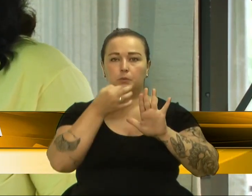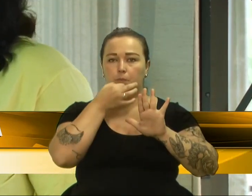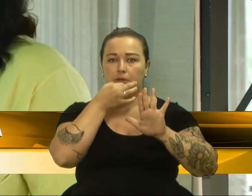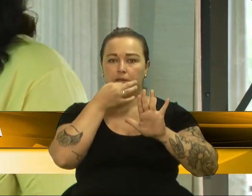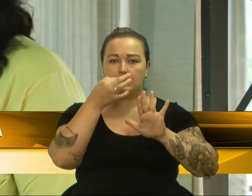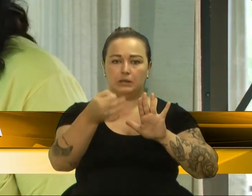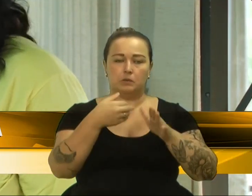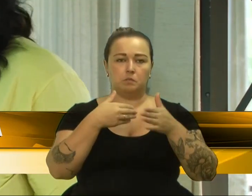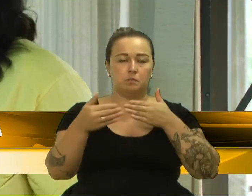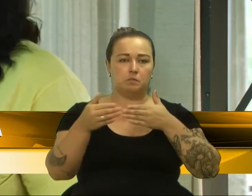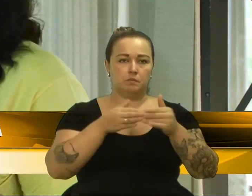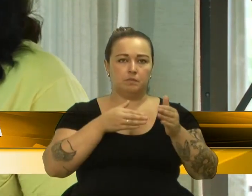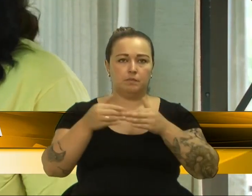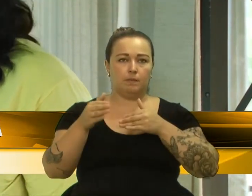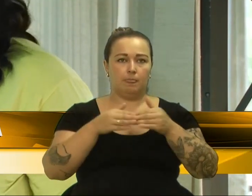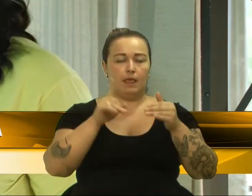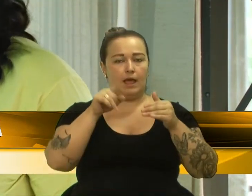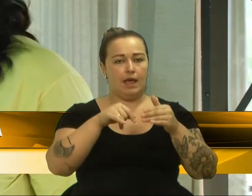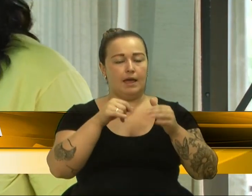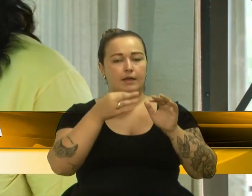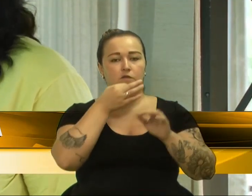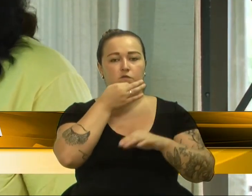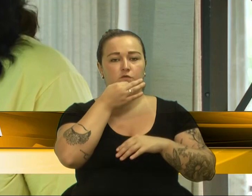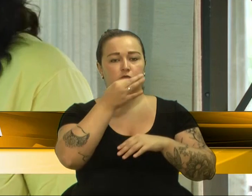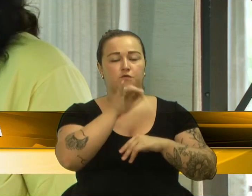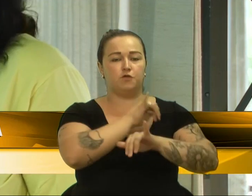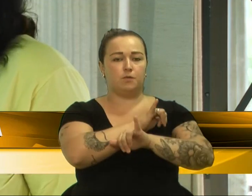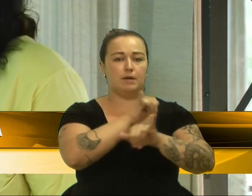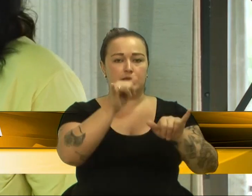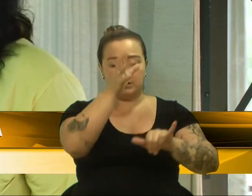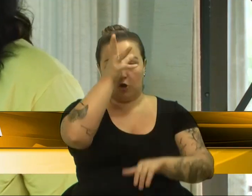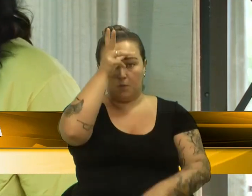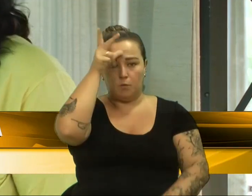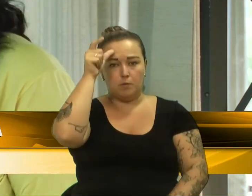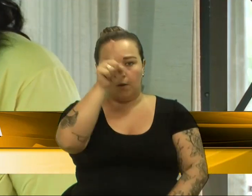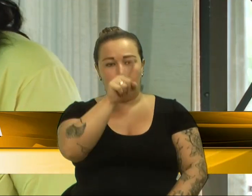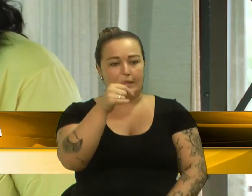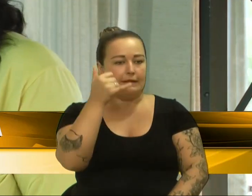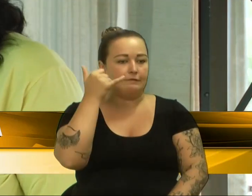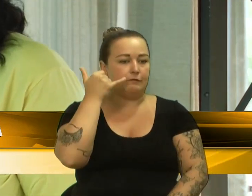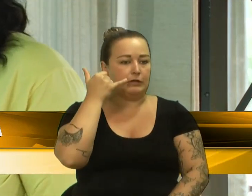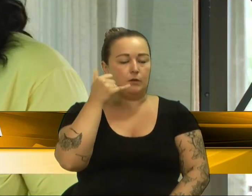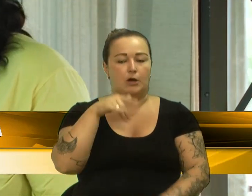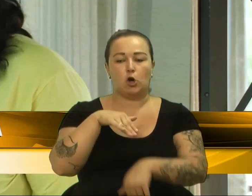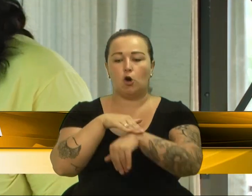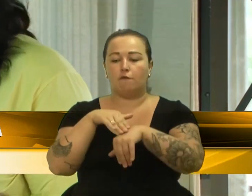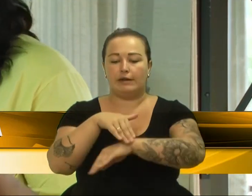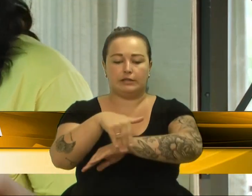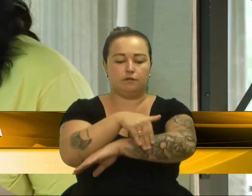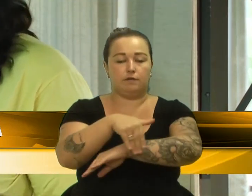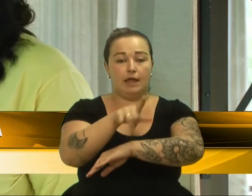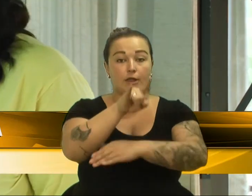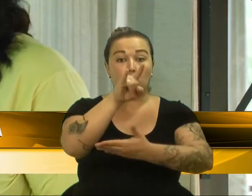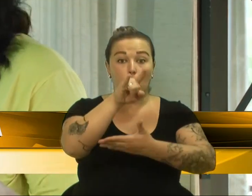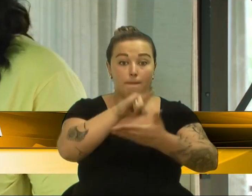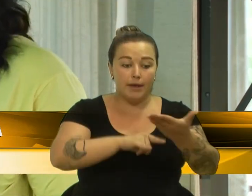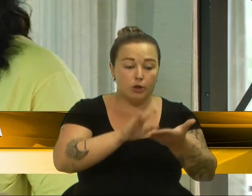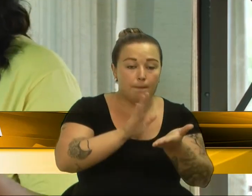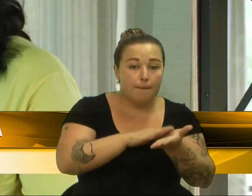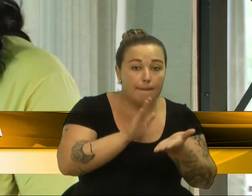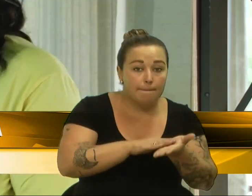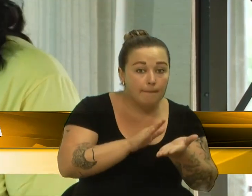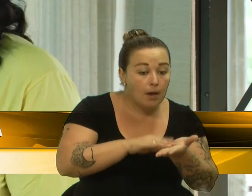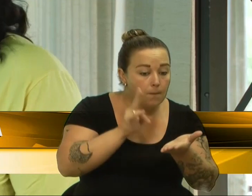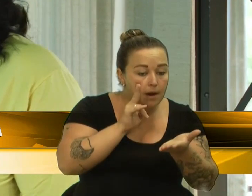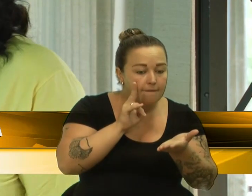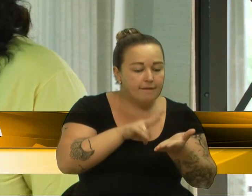de setor público e de informação pública. Informação pública não é telefonema, não é conversa de corredor, é documento, é papel, para que a gente possa realmente agir